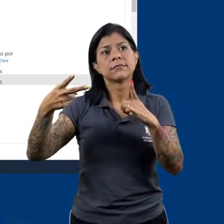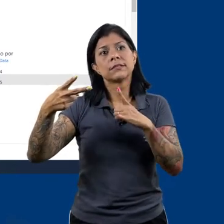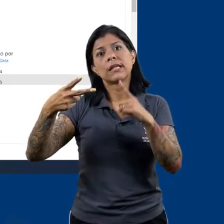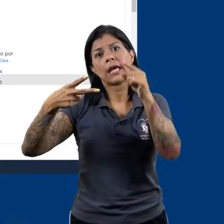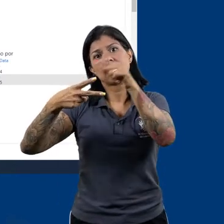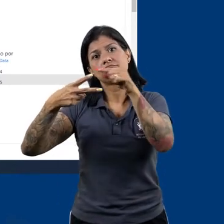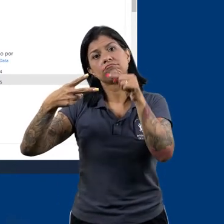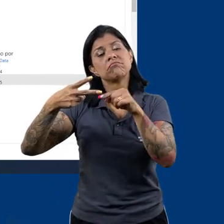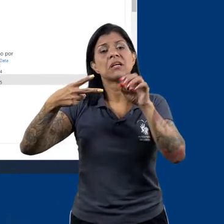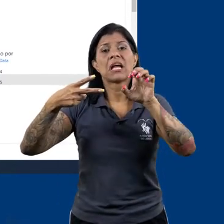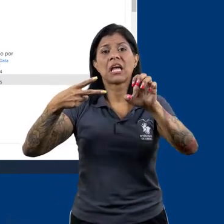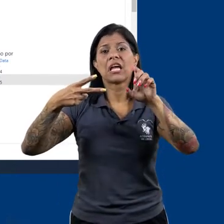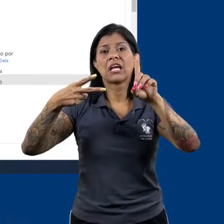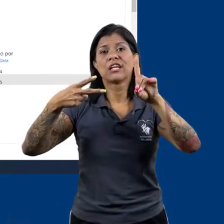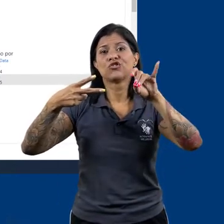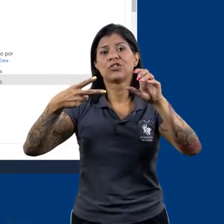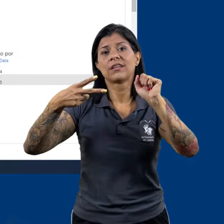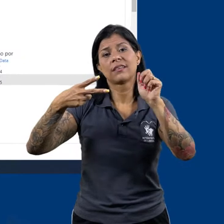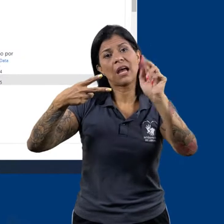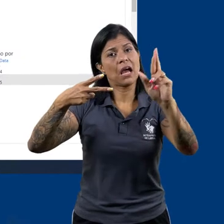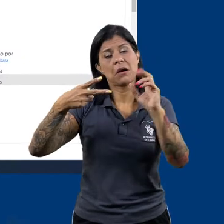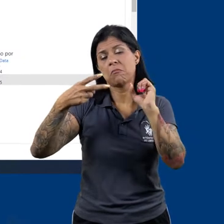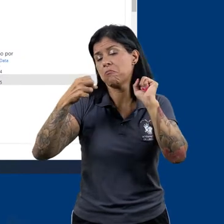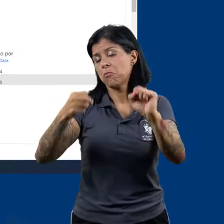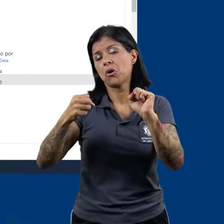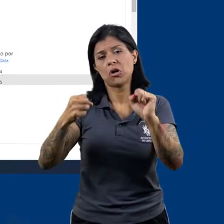era acesso ao menu editar